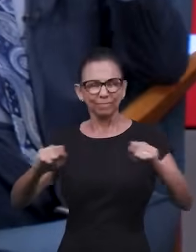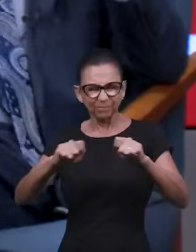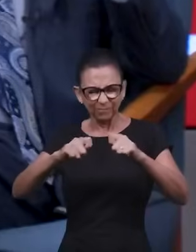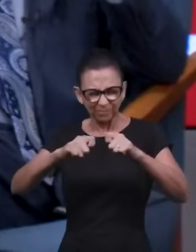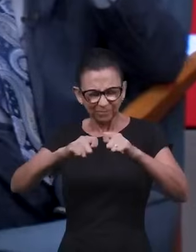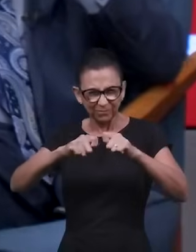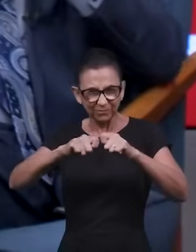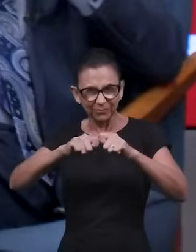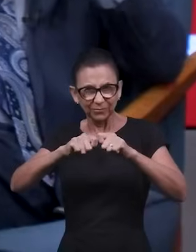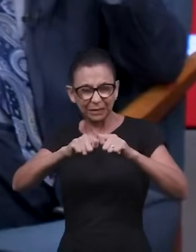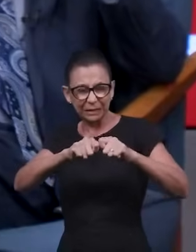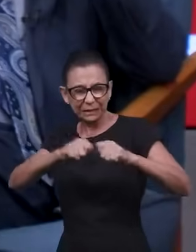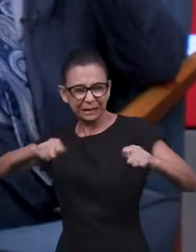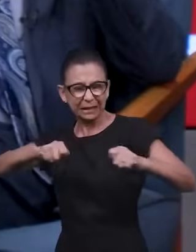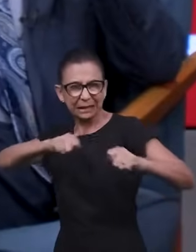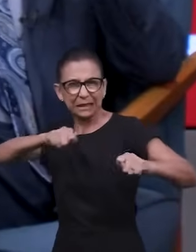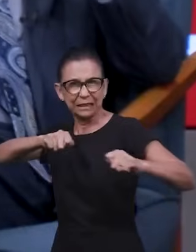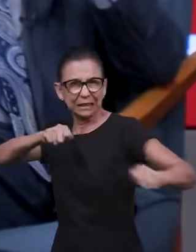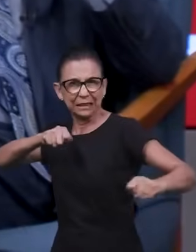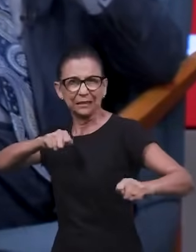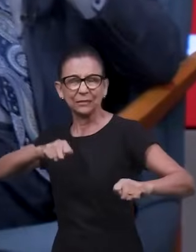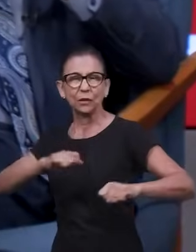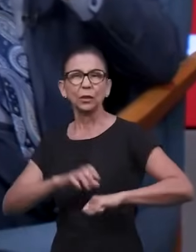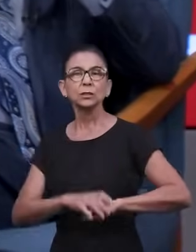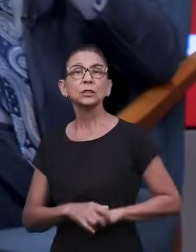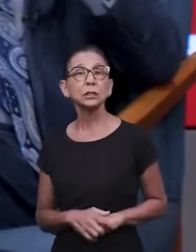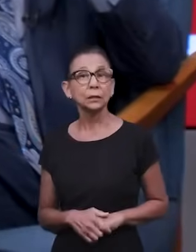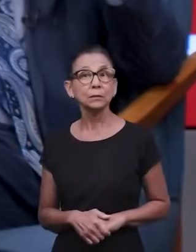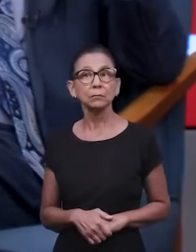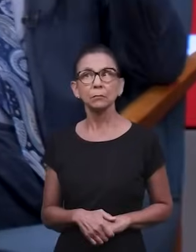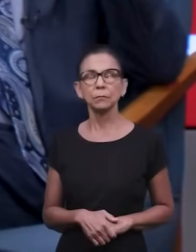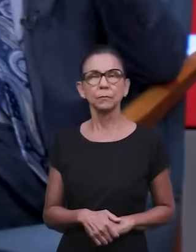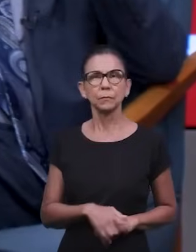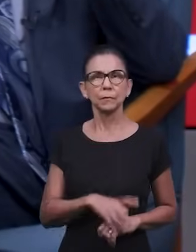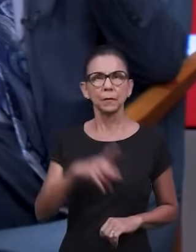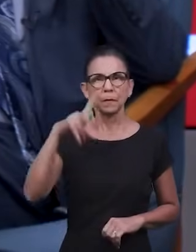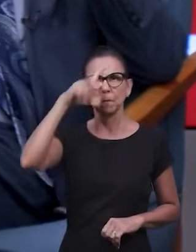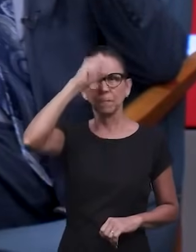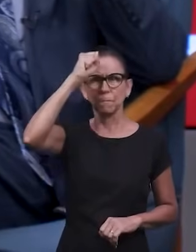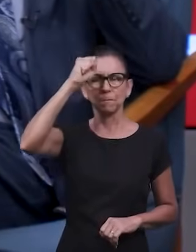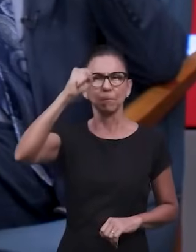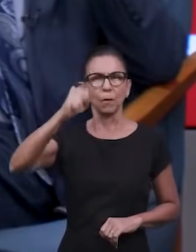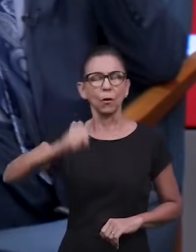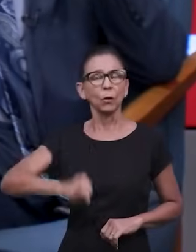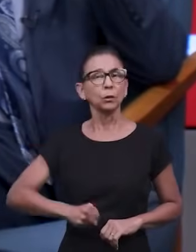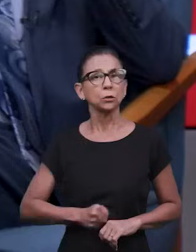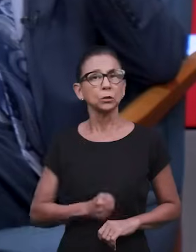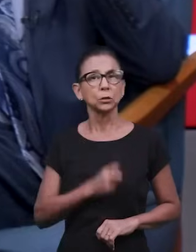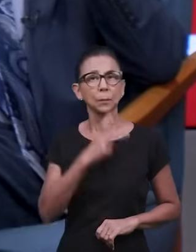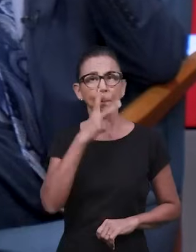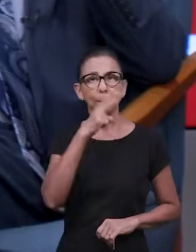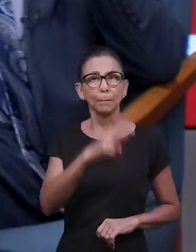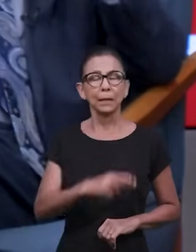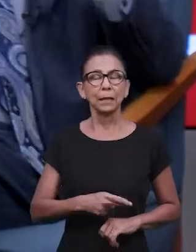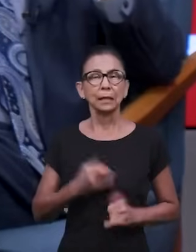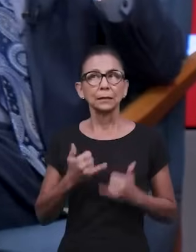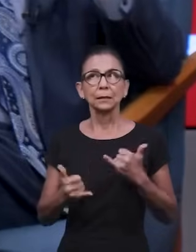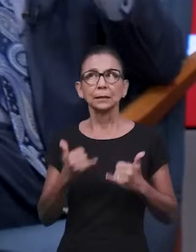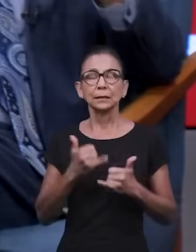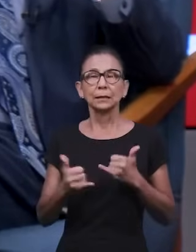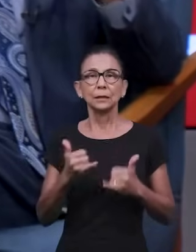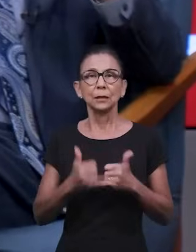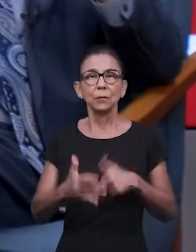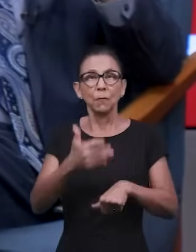ligamentos são são bastante resistentes são quase que força de um cabo de aço é incrível os ligamentos